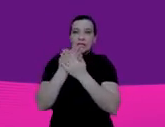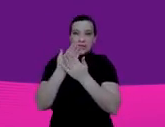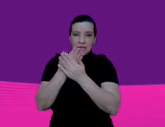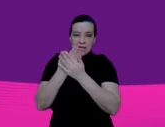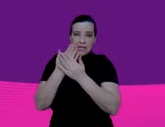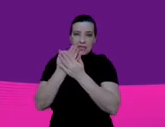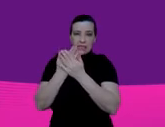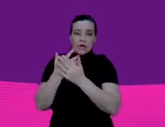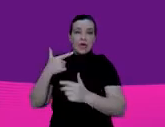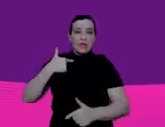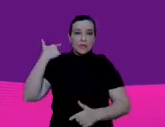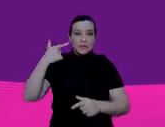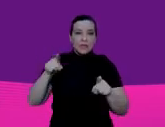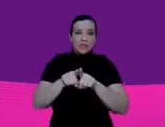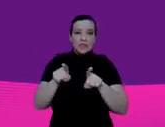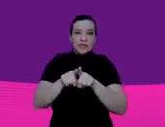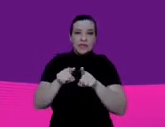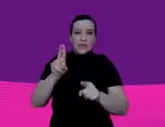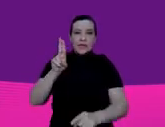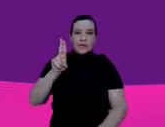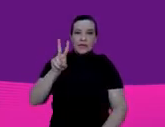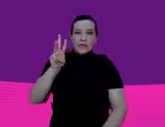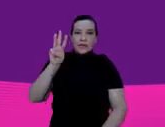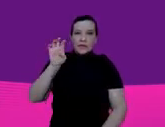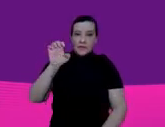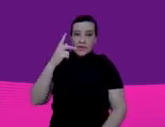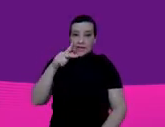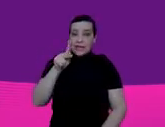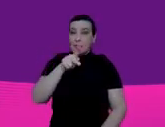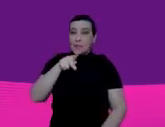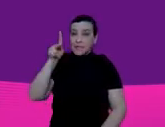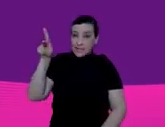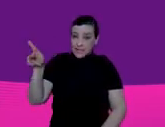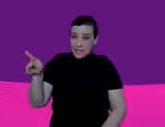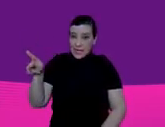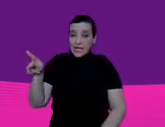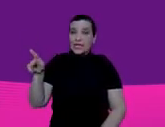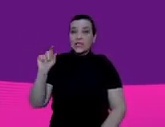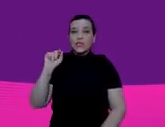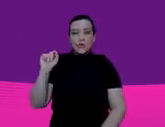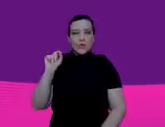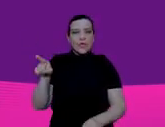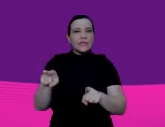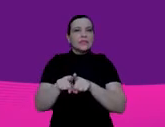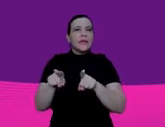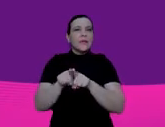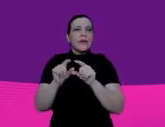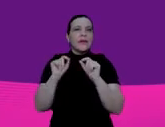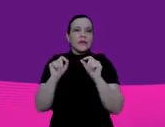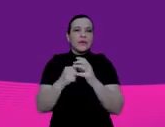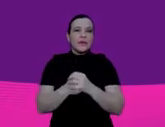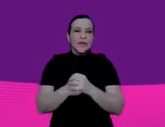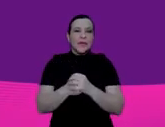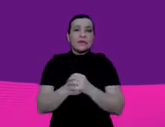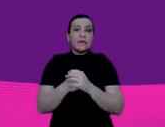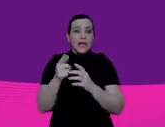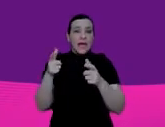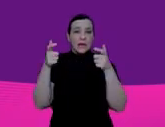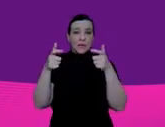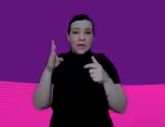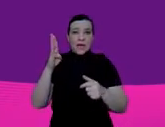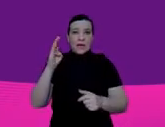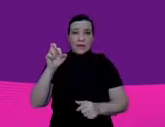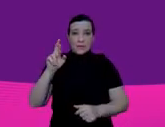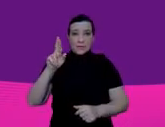da Sociedade Americana de Cefaleia, assim como o professor Uwe Reuter, professor na Charité, em Berlim, e a gente teve uma